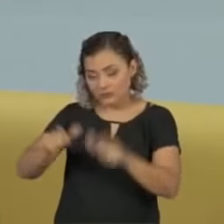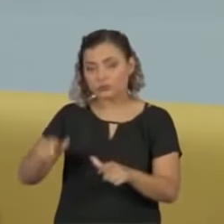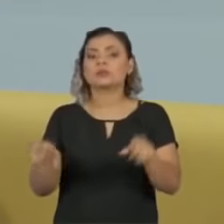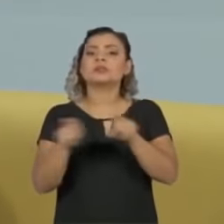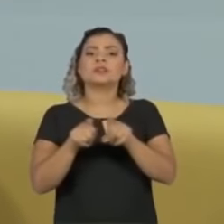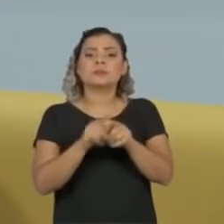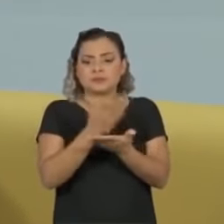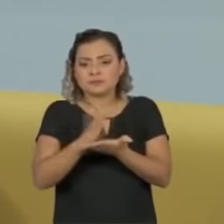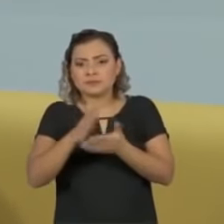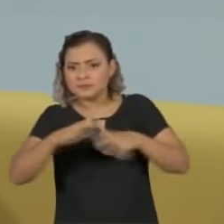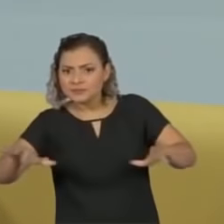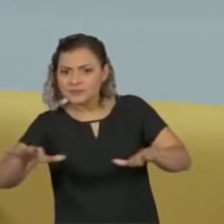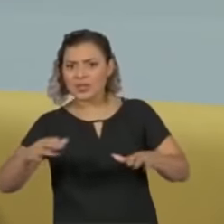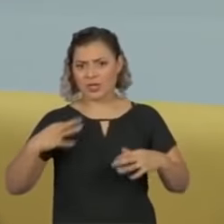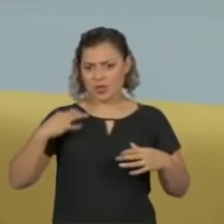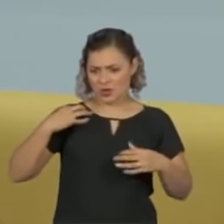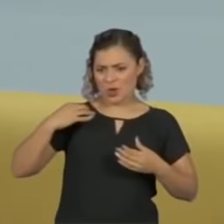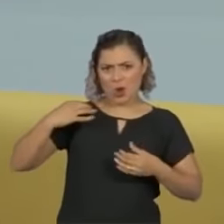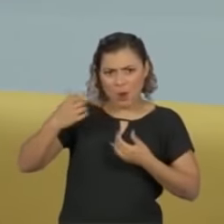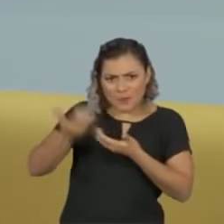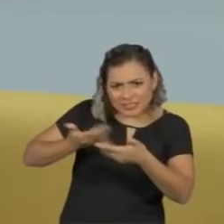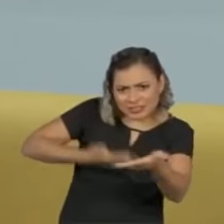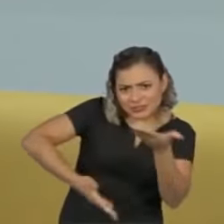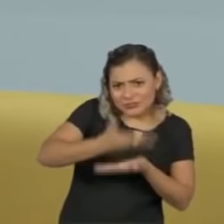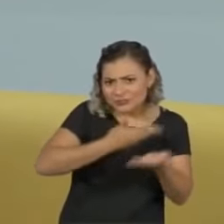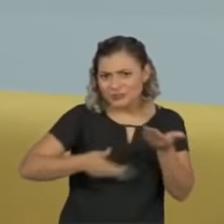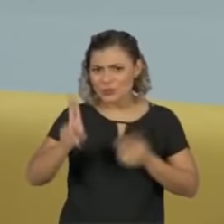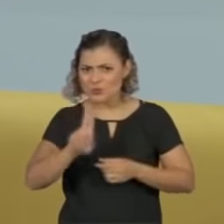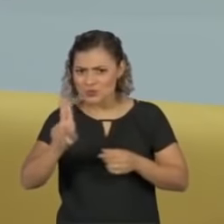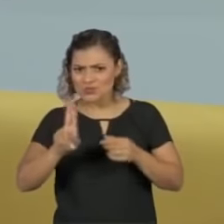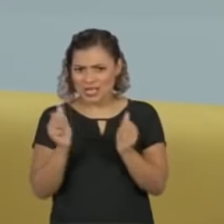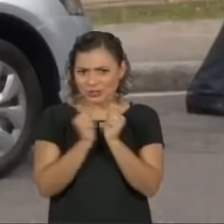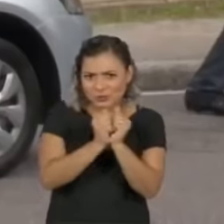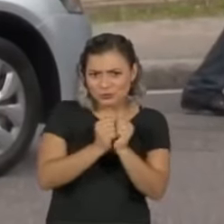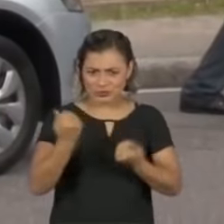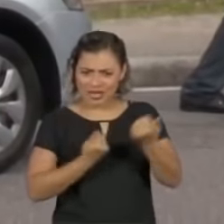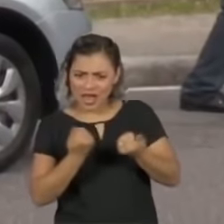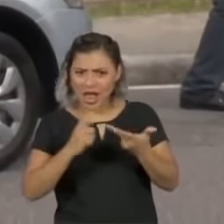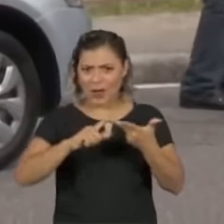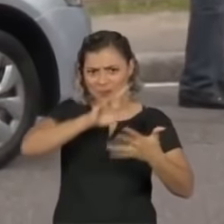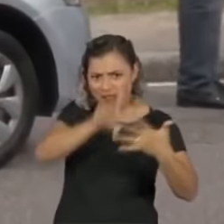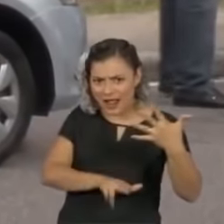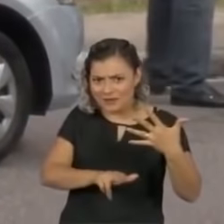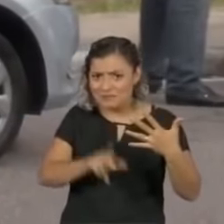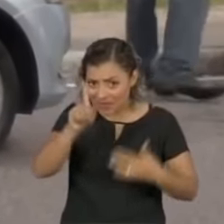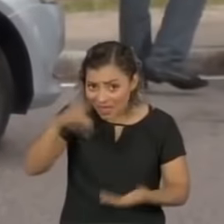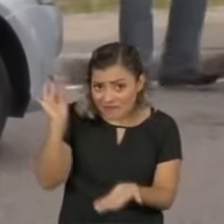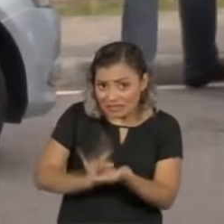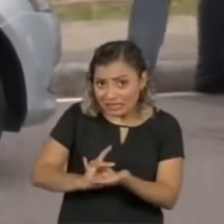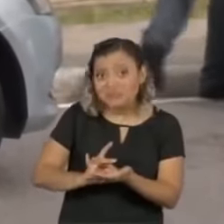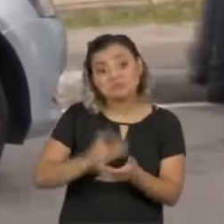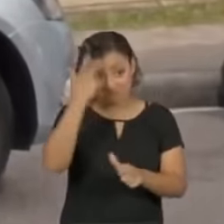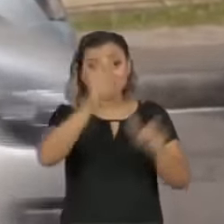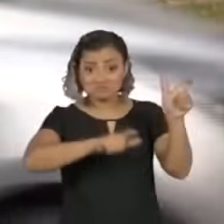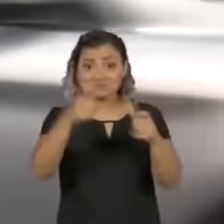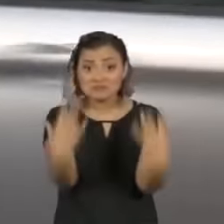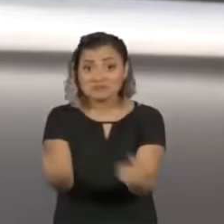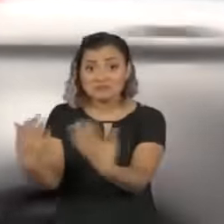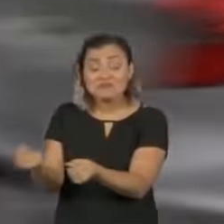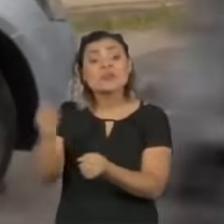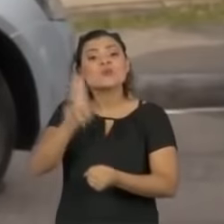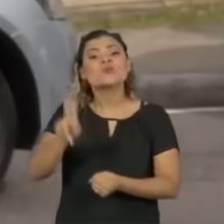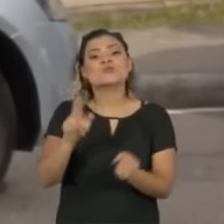Dividir roupa, carona, espaços e muitas outras coisas já faz parte da realidade de muita gente. É o